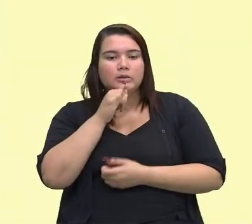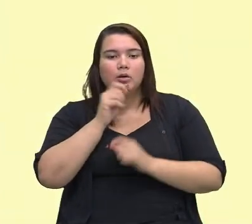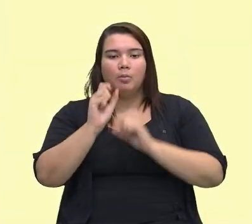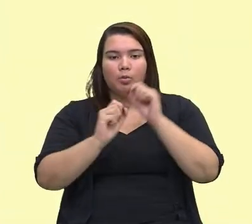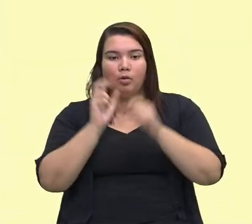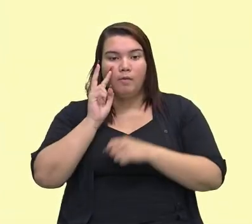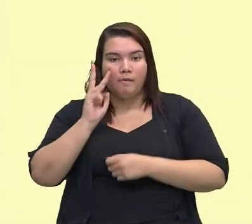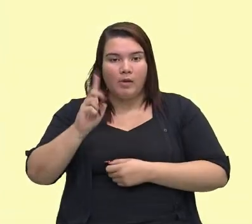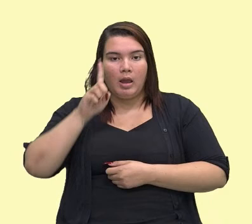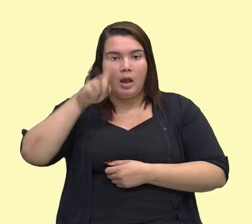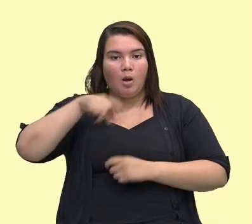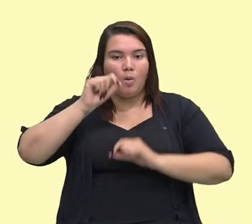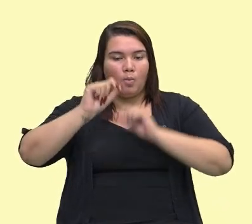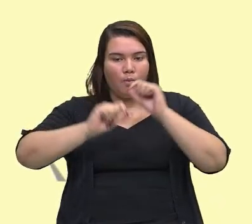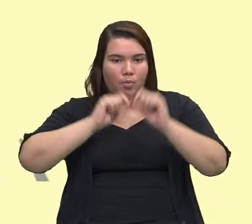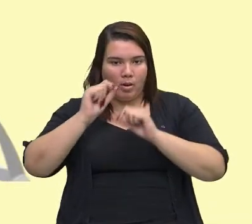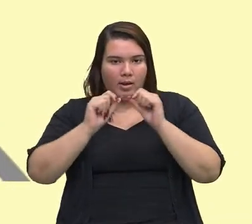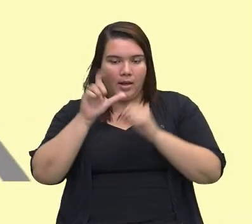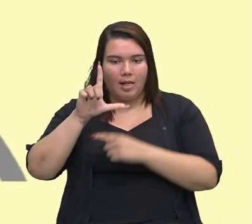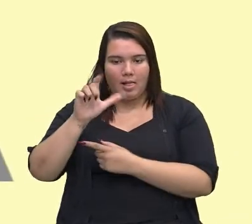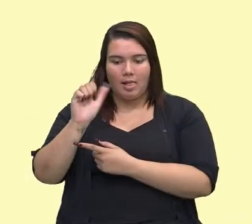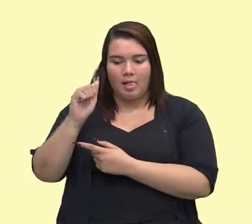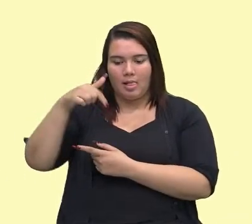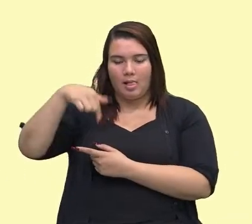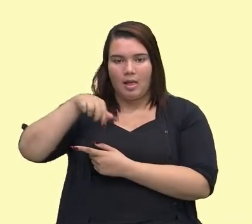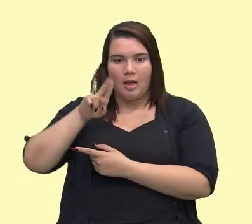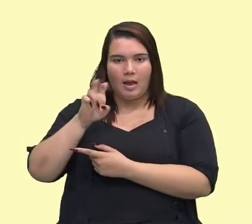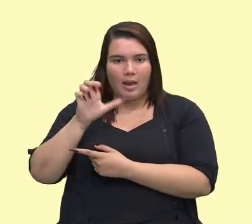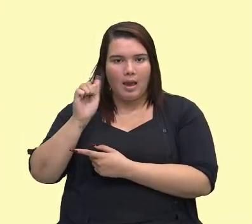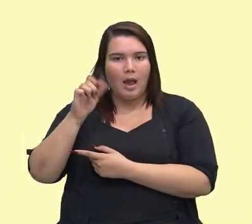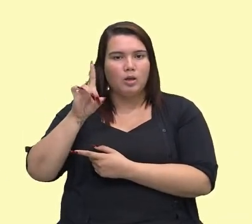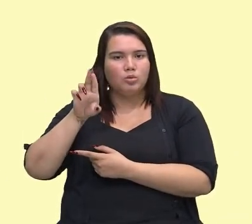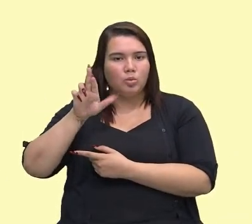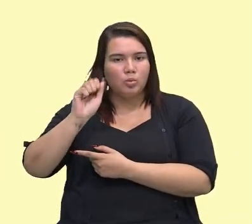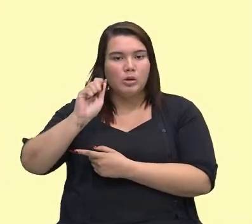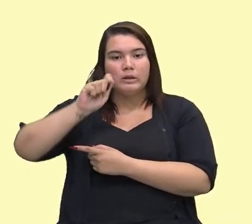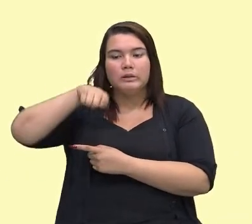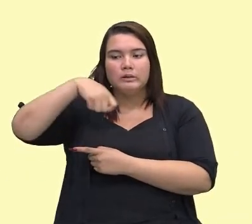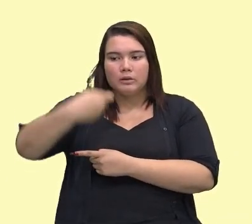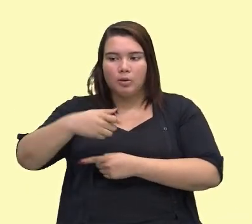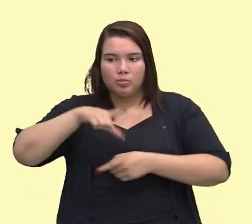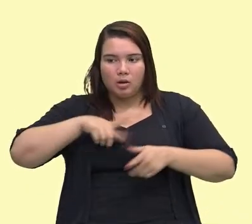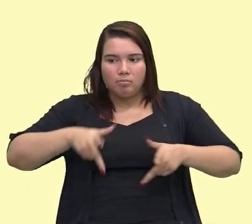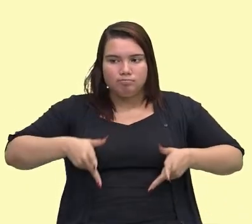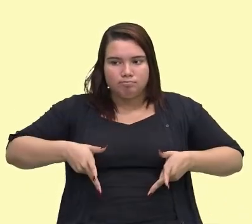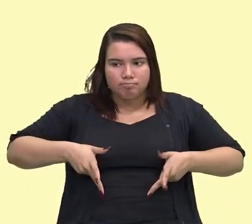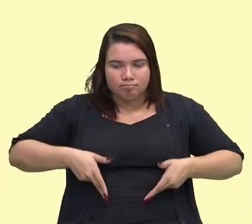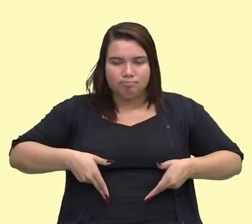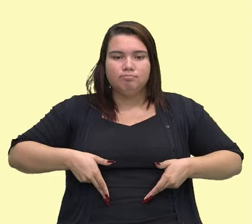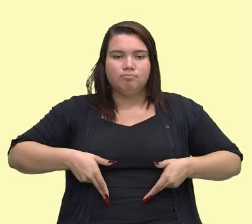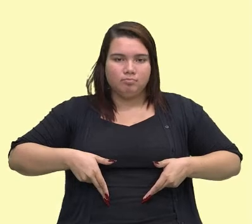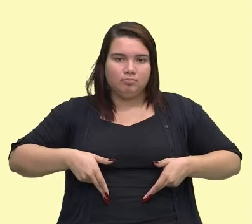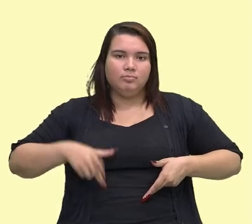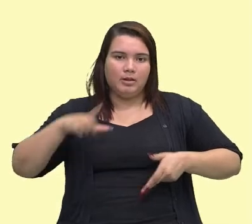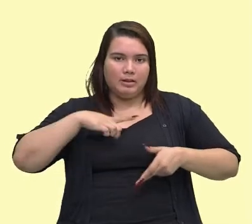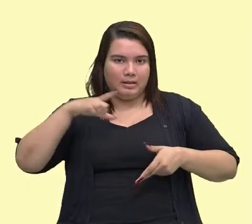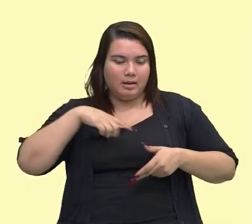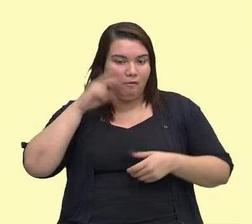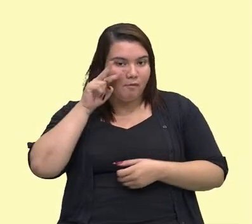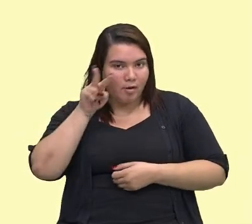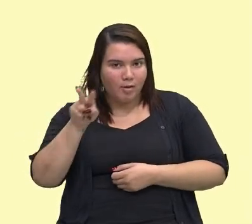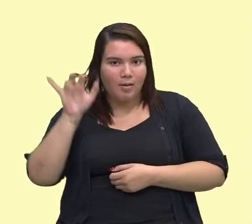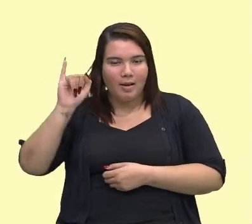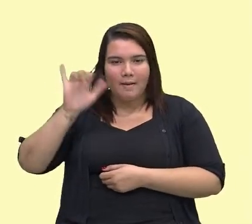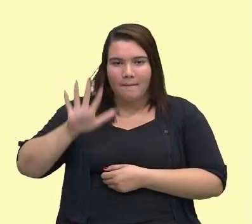temos aí a laqueadura, onde é feita uma cirurgia, né? Vai ser feito um corte na tuba uterina, que seria